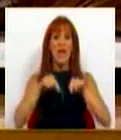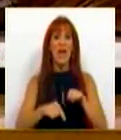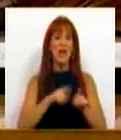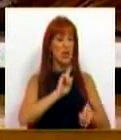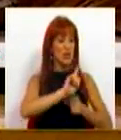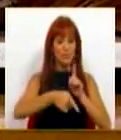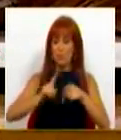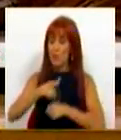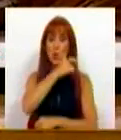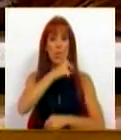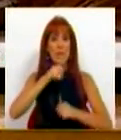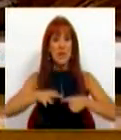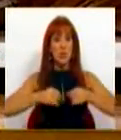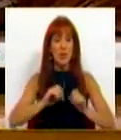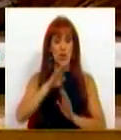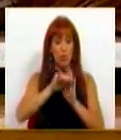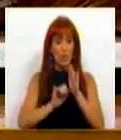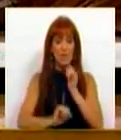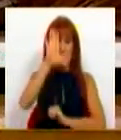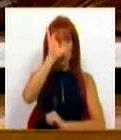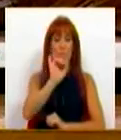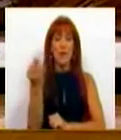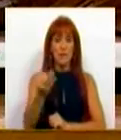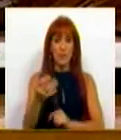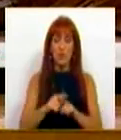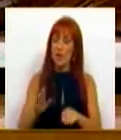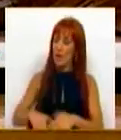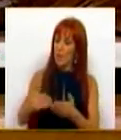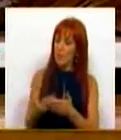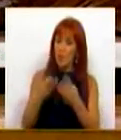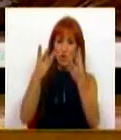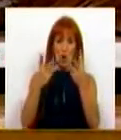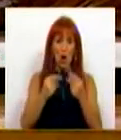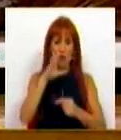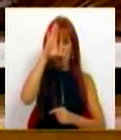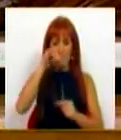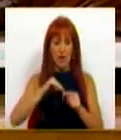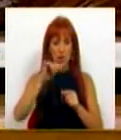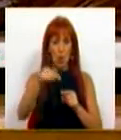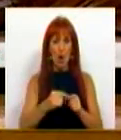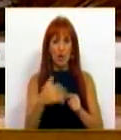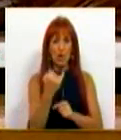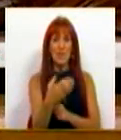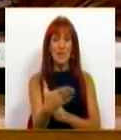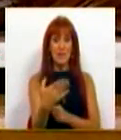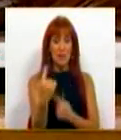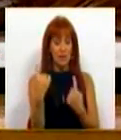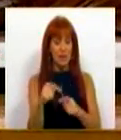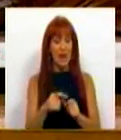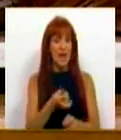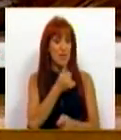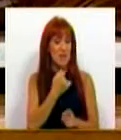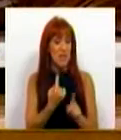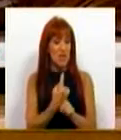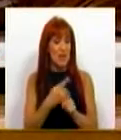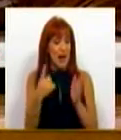foram os compromissos assumidos no programa do Governo. A proposta do Orçamento de Estado para 2017 contém as